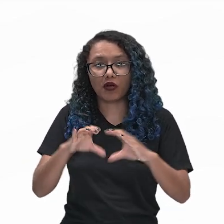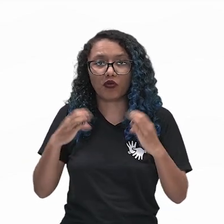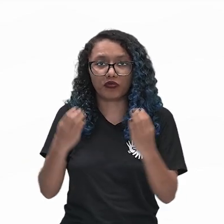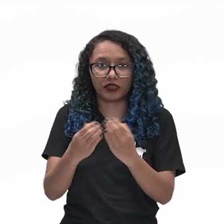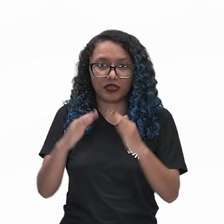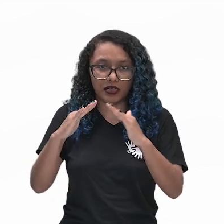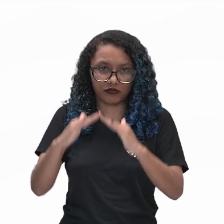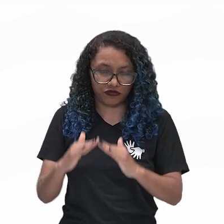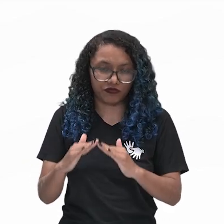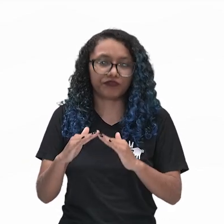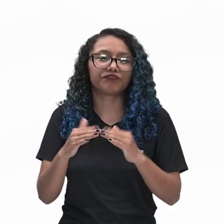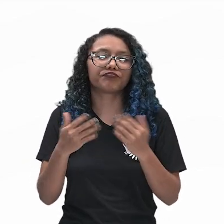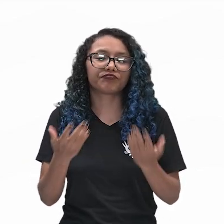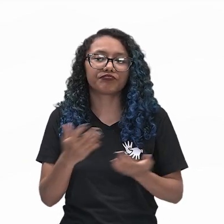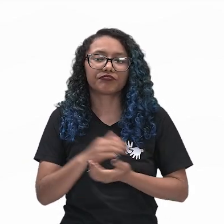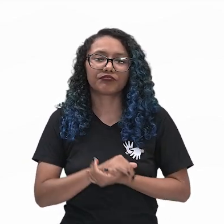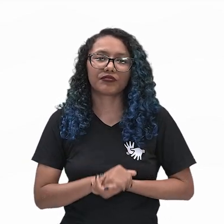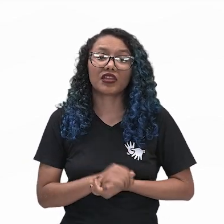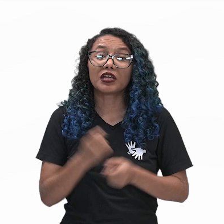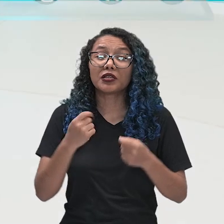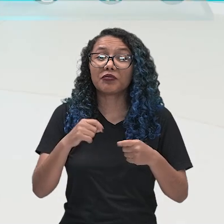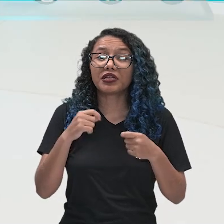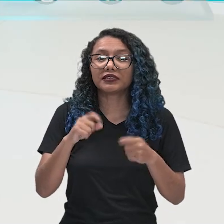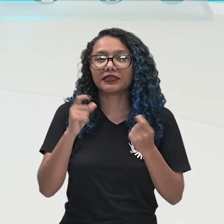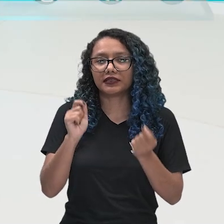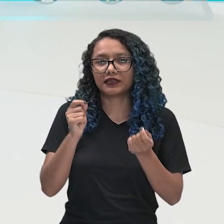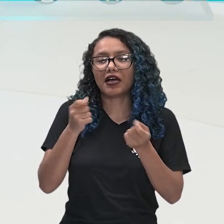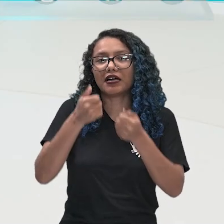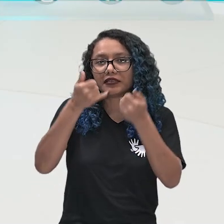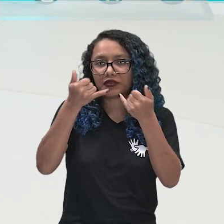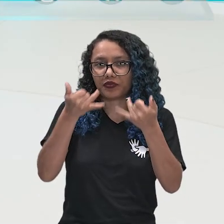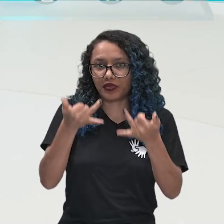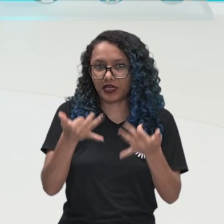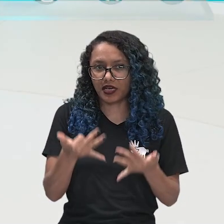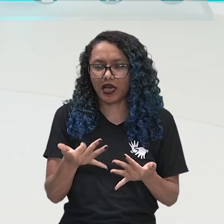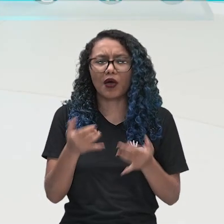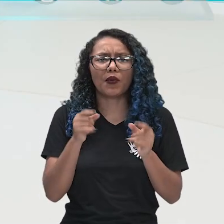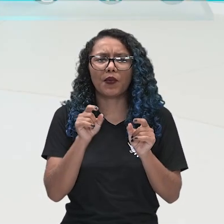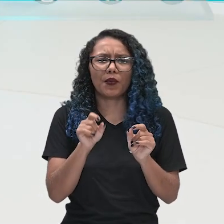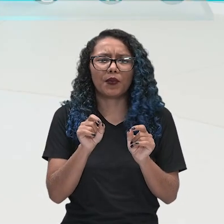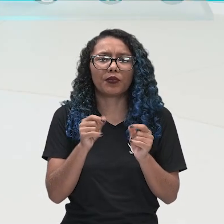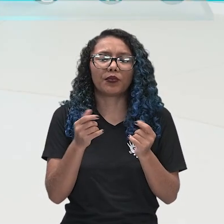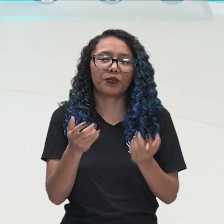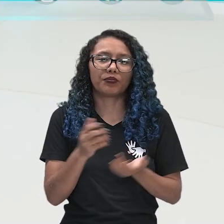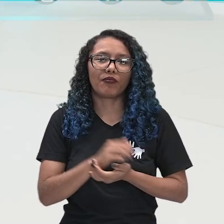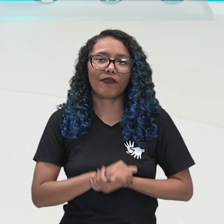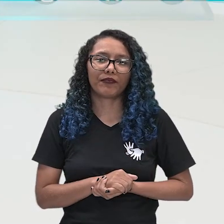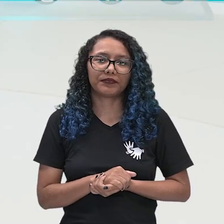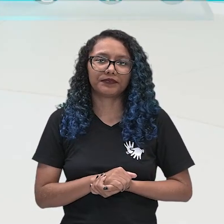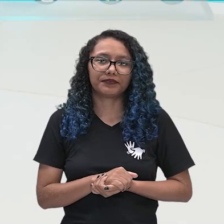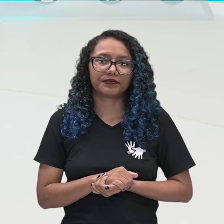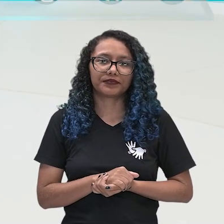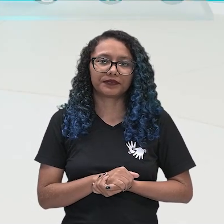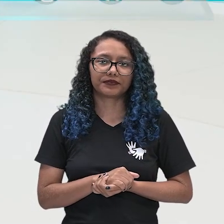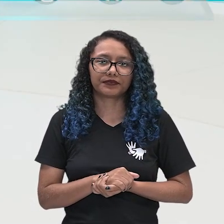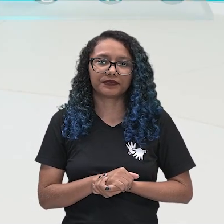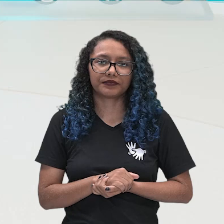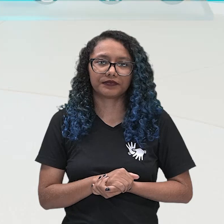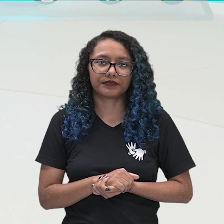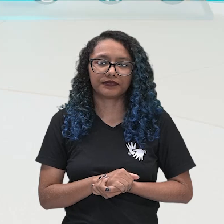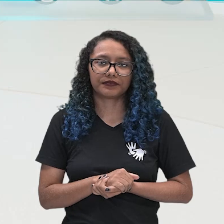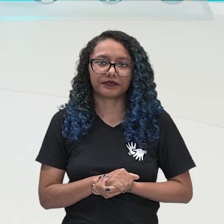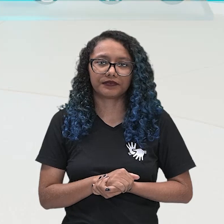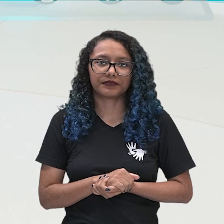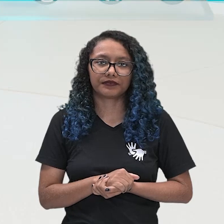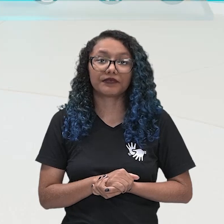rua, nós temos que esclarecer algo. Vamos lá? Então, para começar, a gente esclarece.